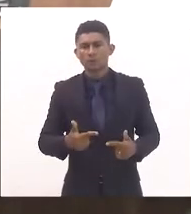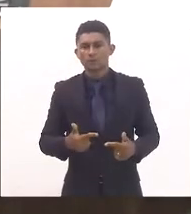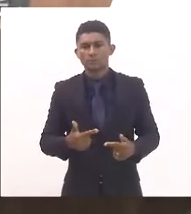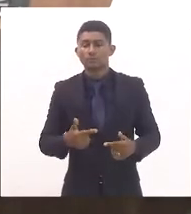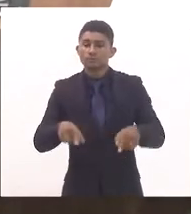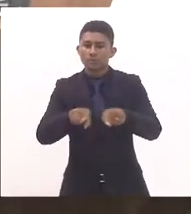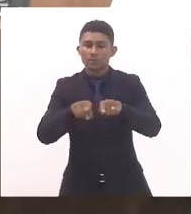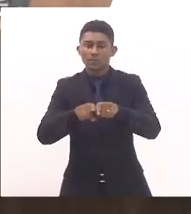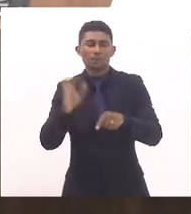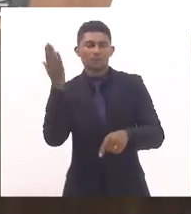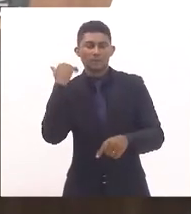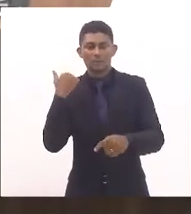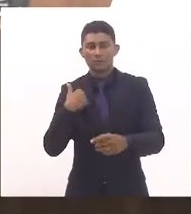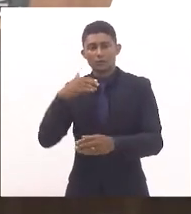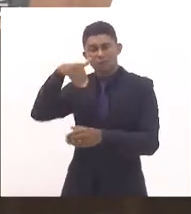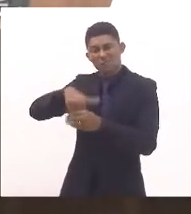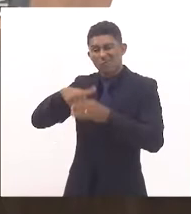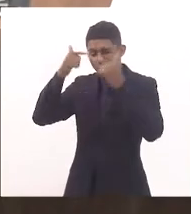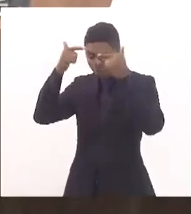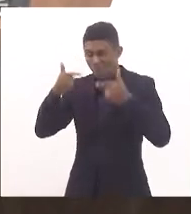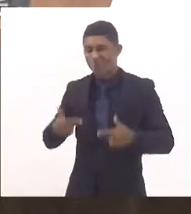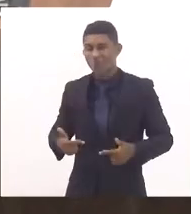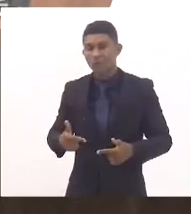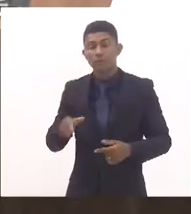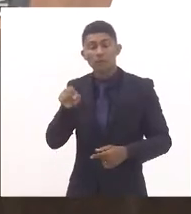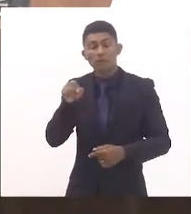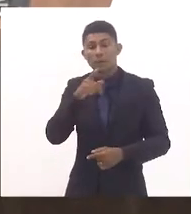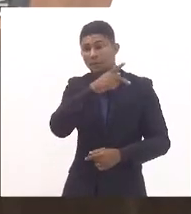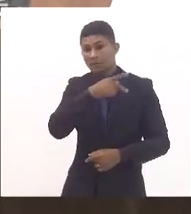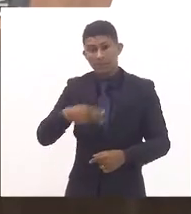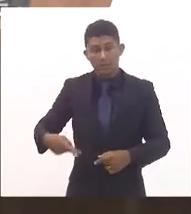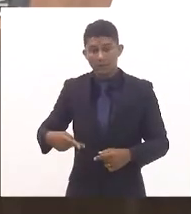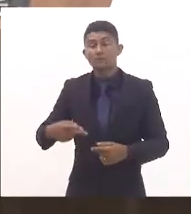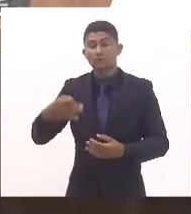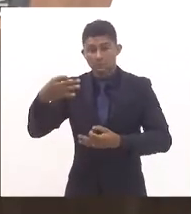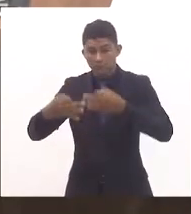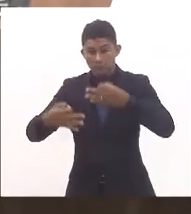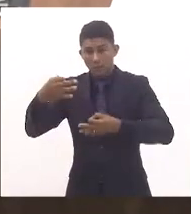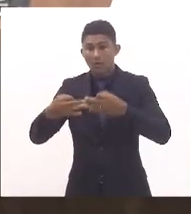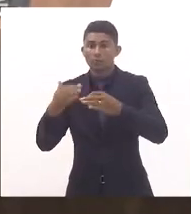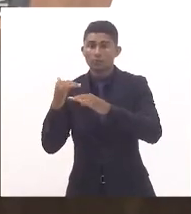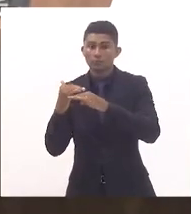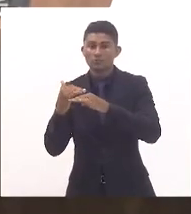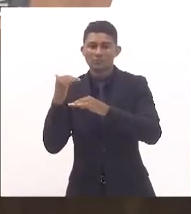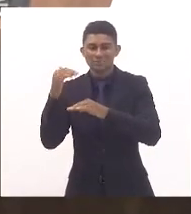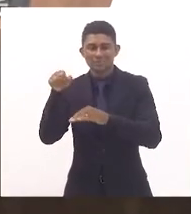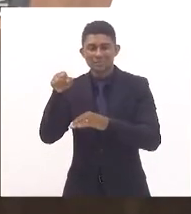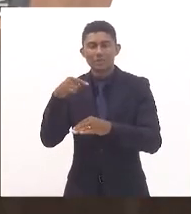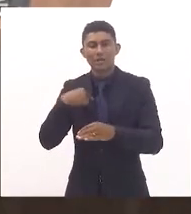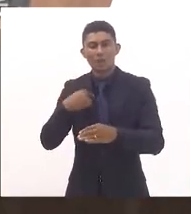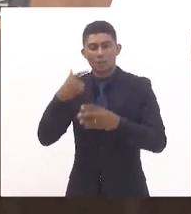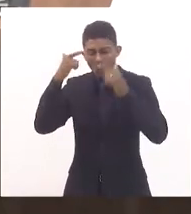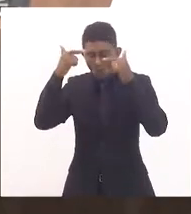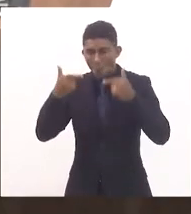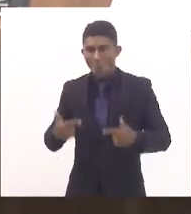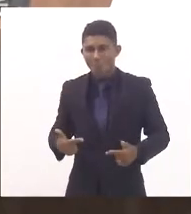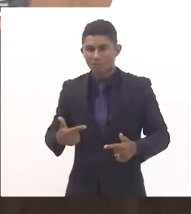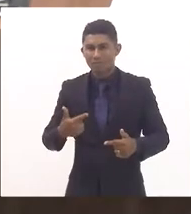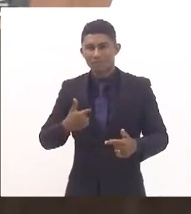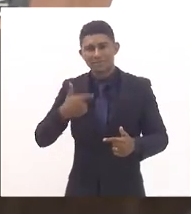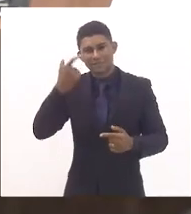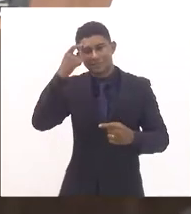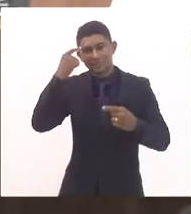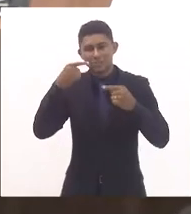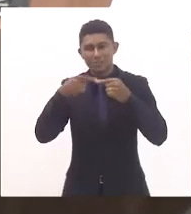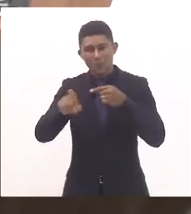eu me abstive na medalha do presidente do Tribunal de Justiça, por quem também eu nutro admiração, mas, apesar de discordar